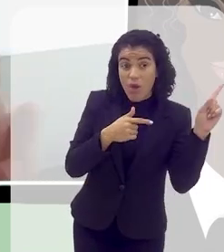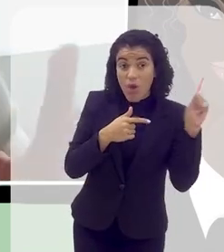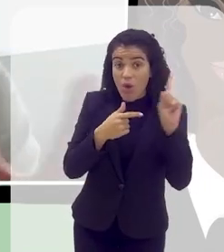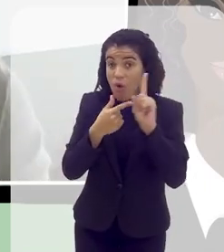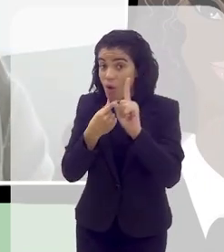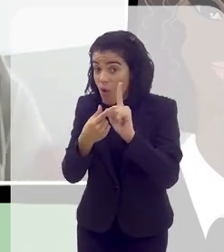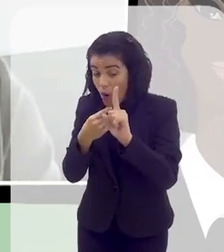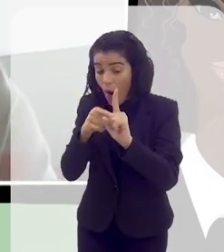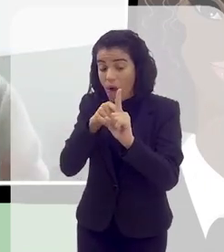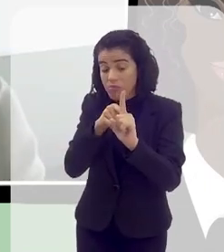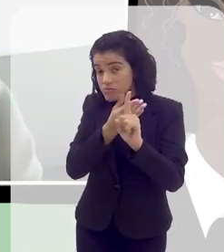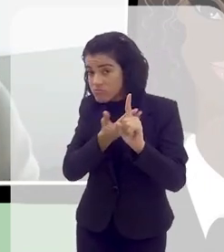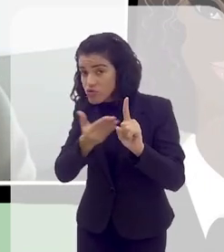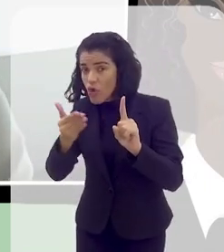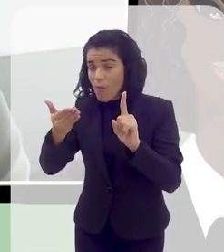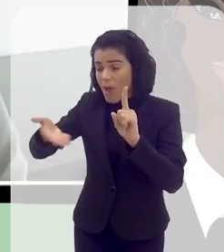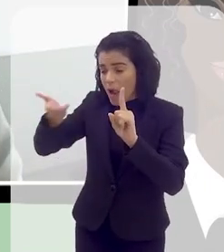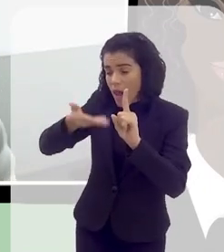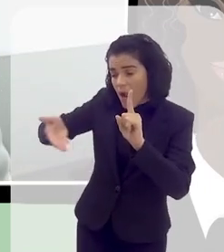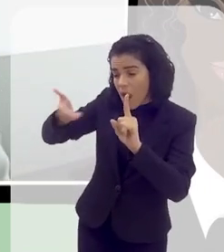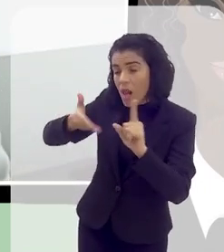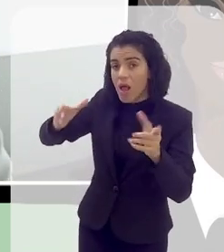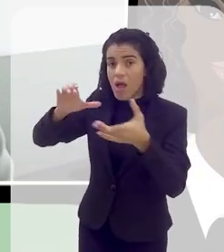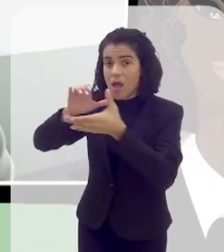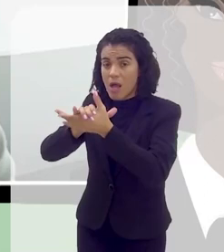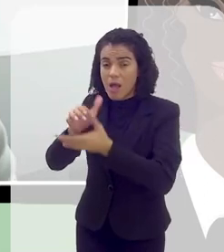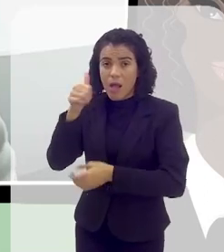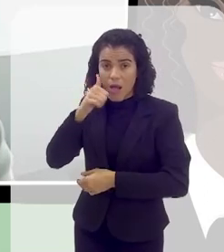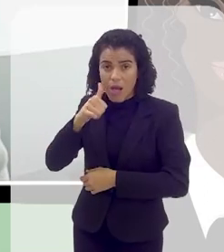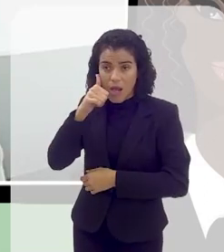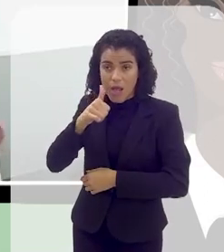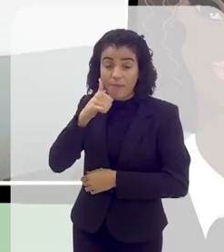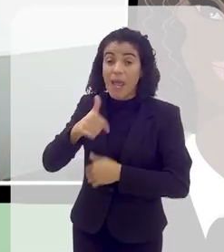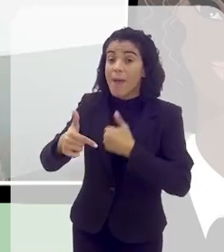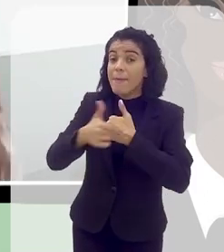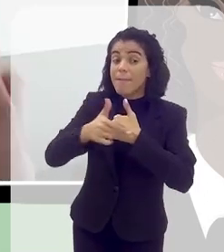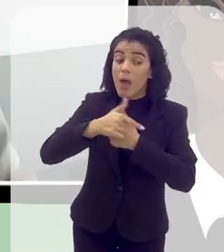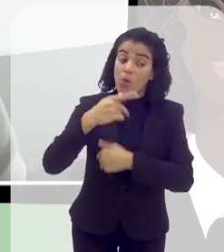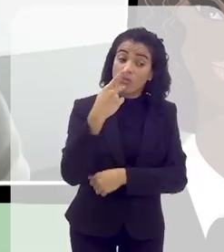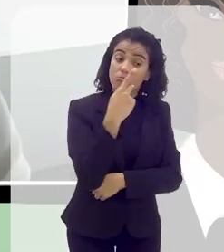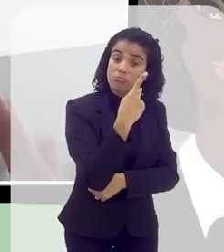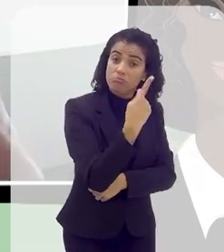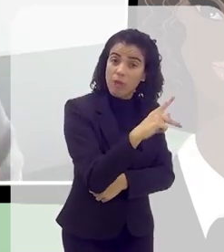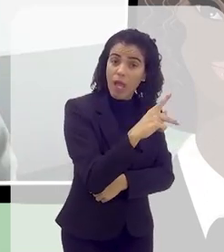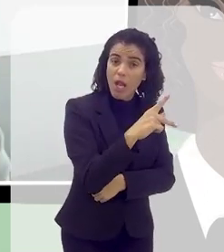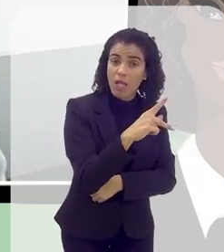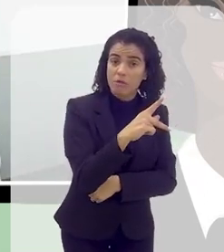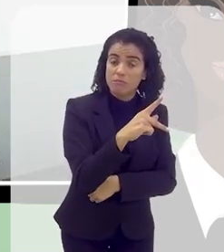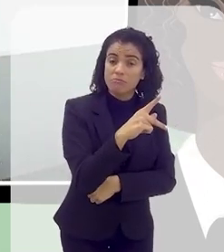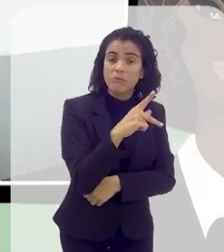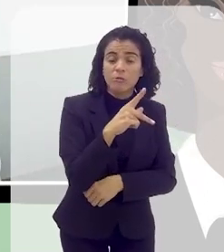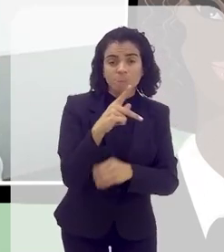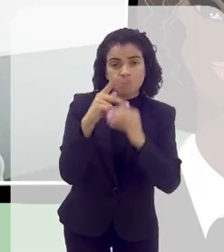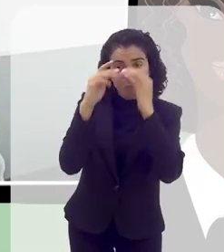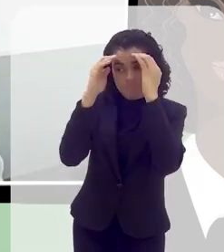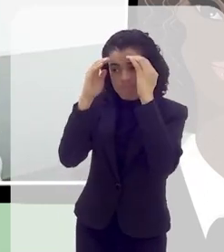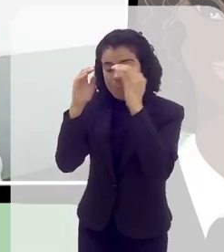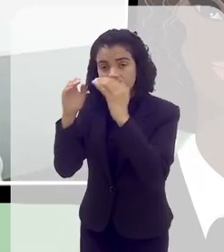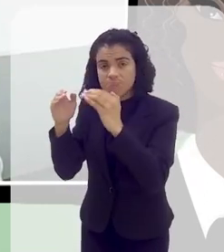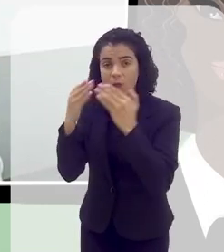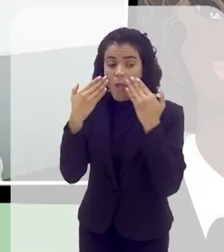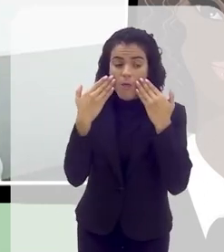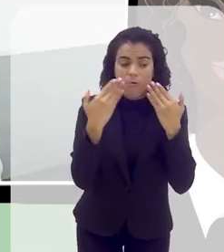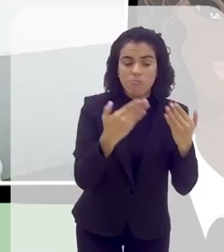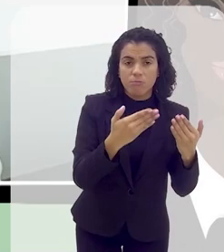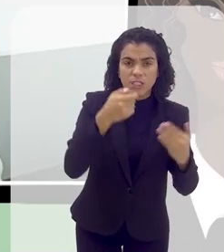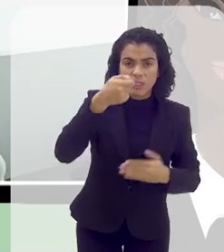Esse homem que vem, que começa essa relação com essa outra mulher, é papel dele legitimar essa mulher como